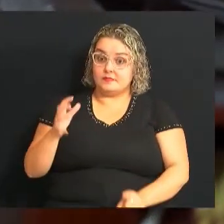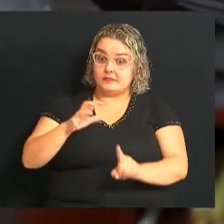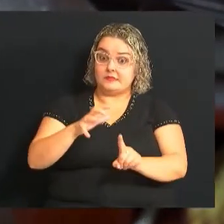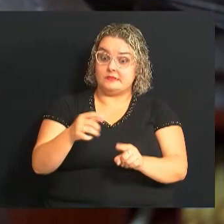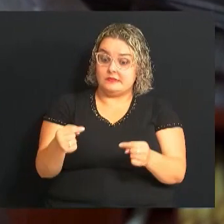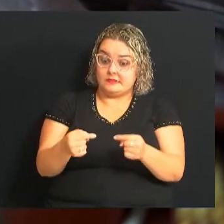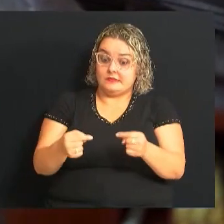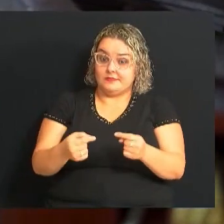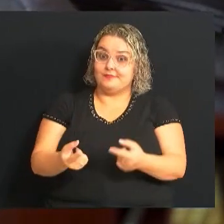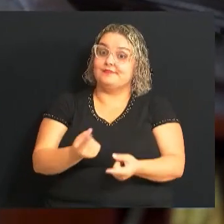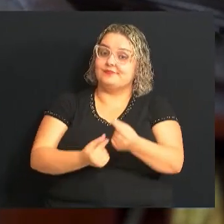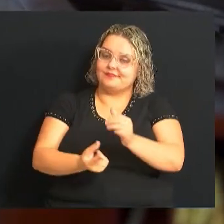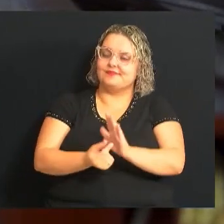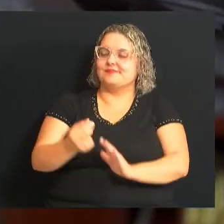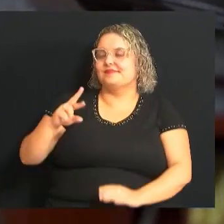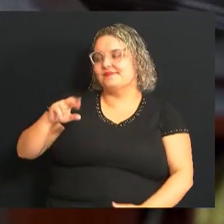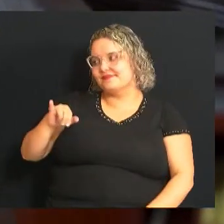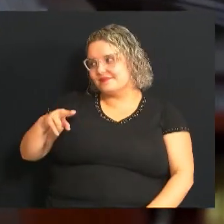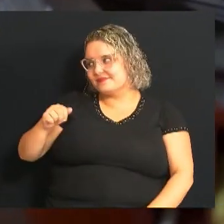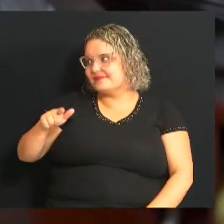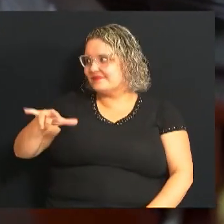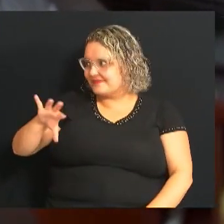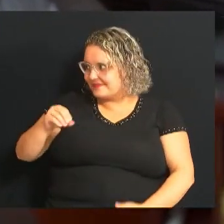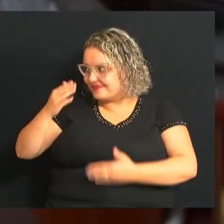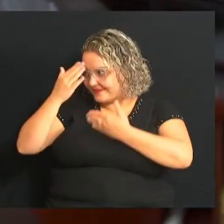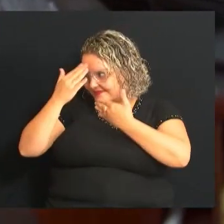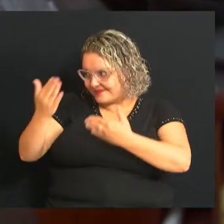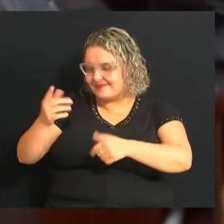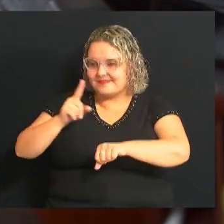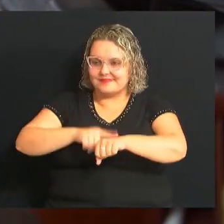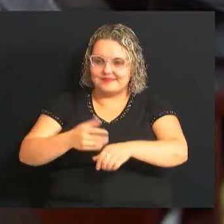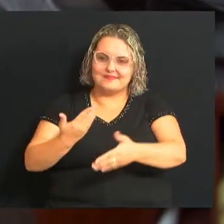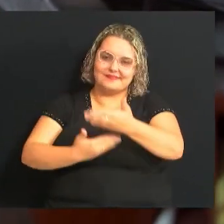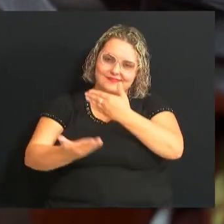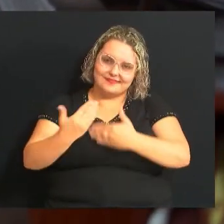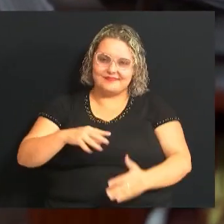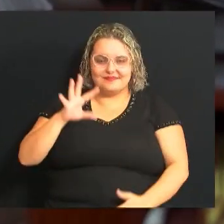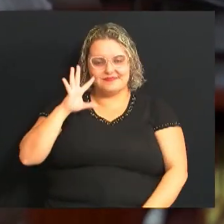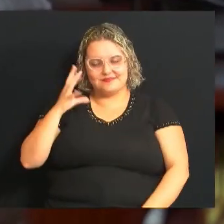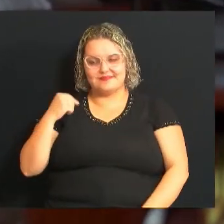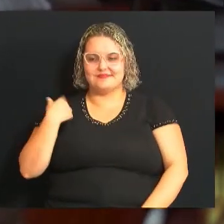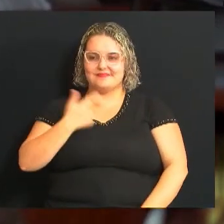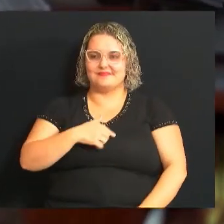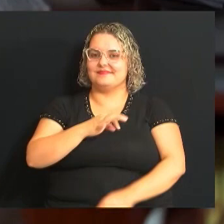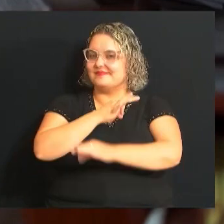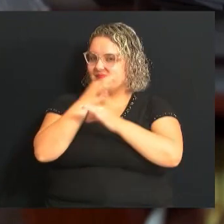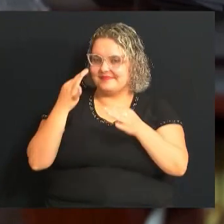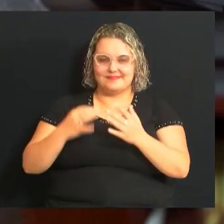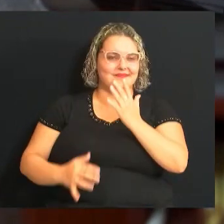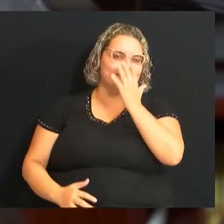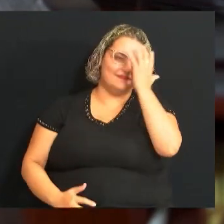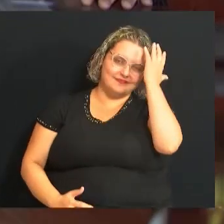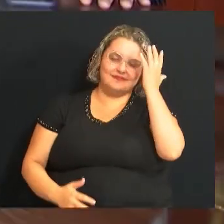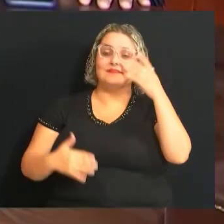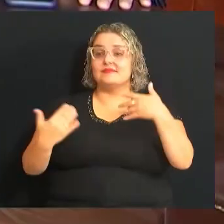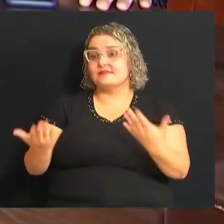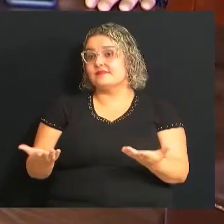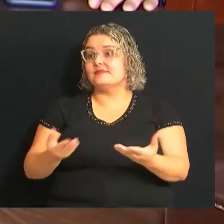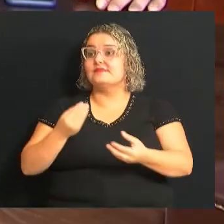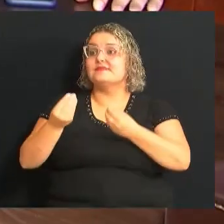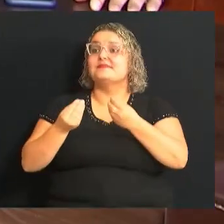orçamento. Rinaldo, obrigada pelo seu tempo, vir aqui dividir conhecimento com a gente. Perfeito, Dalila. Como que eu posso te